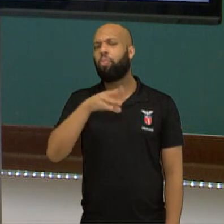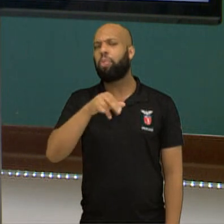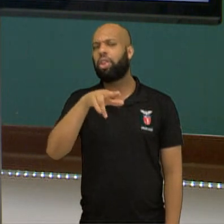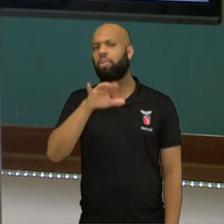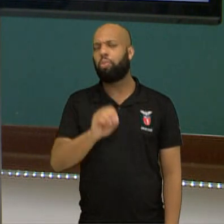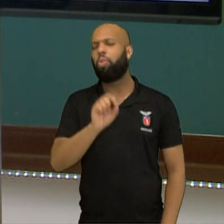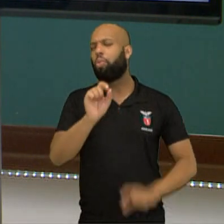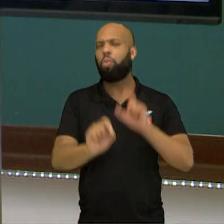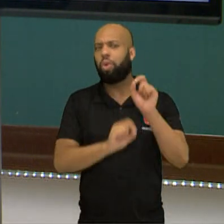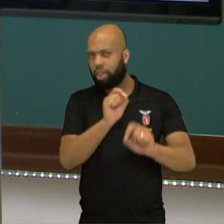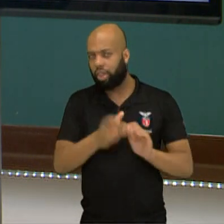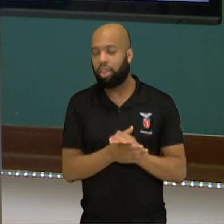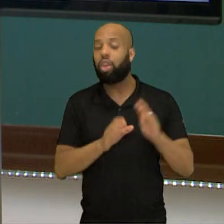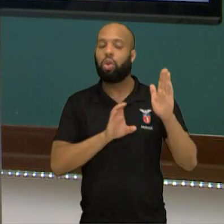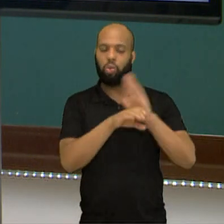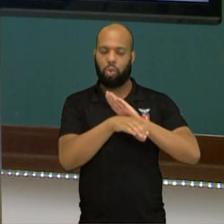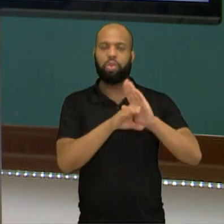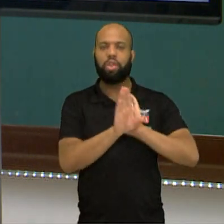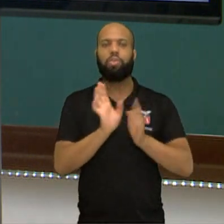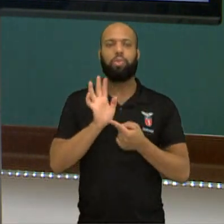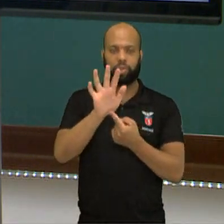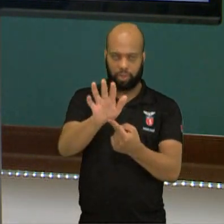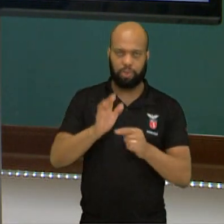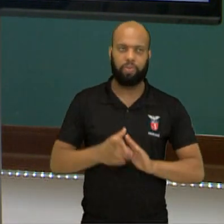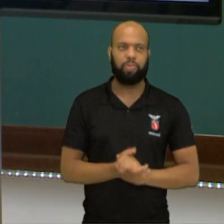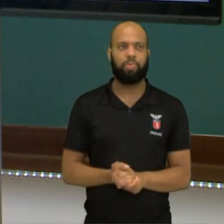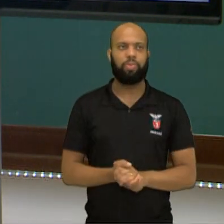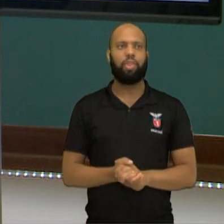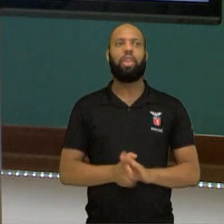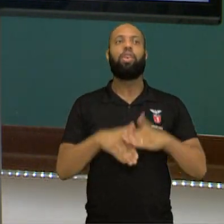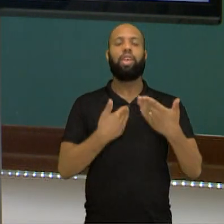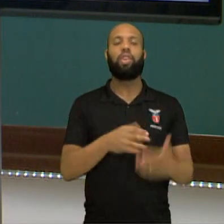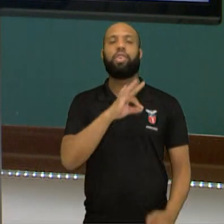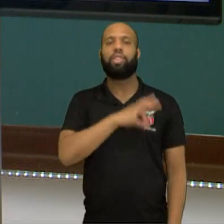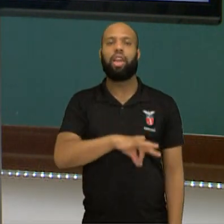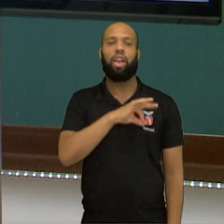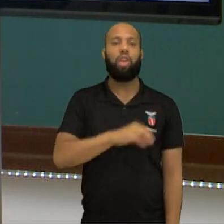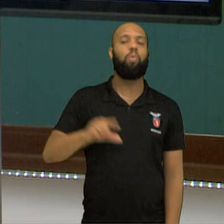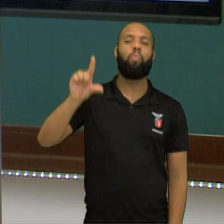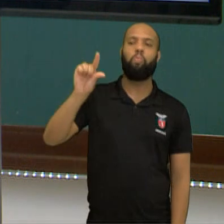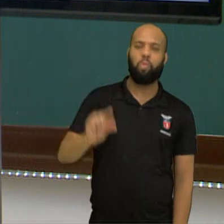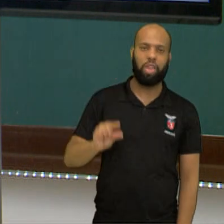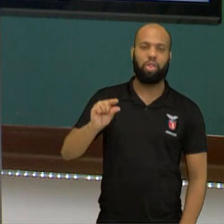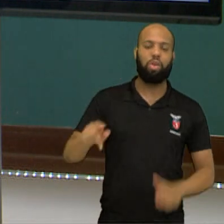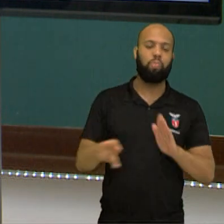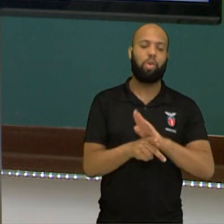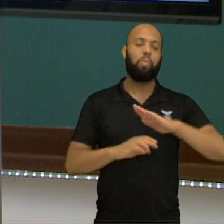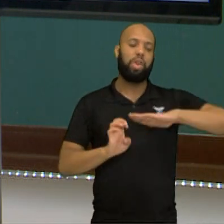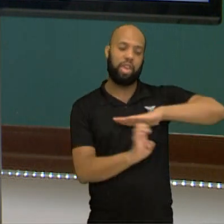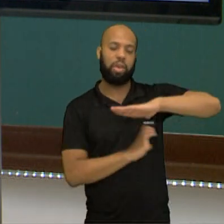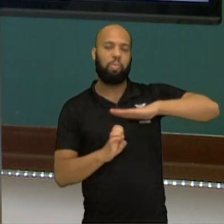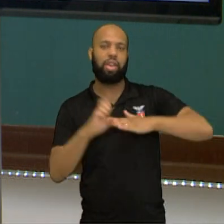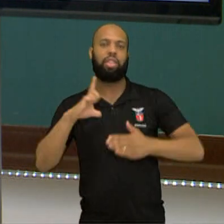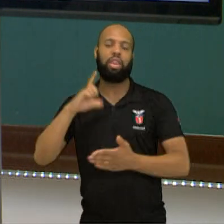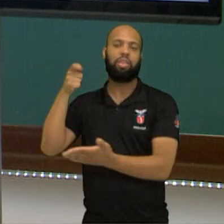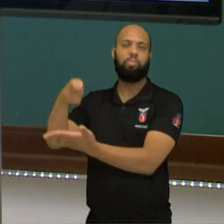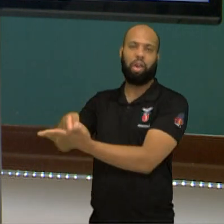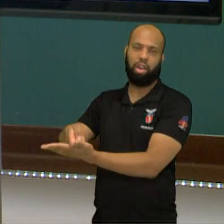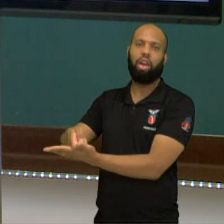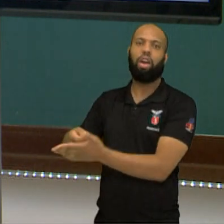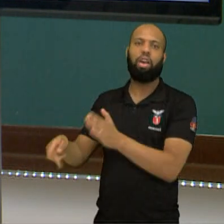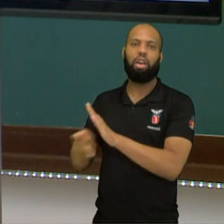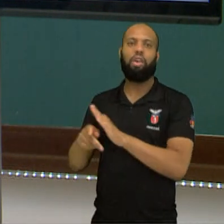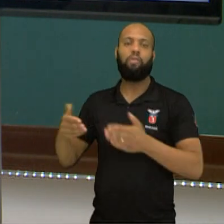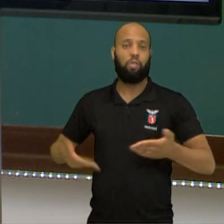mínimo? Definição do salário mínimo. Vamos a ela. É o menor valor que uma empresa pode pagar para um